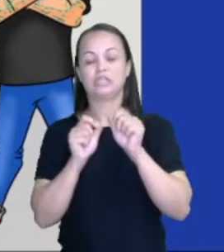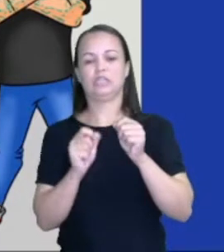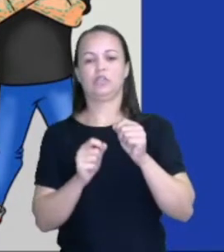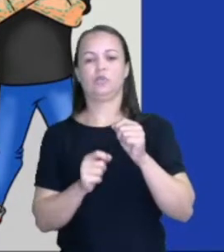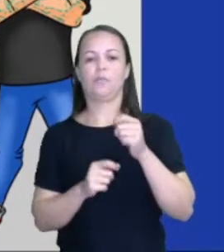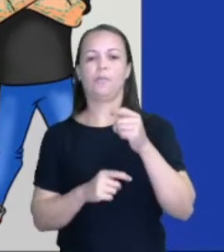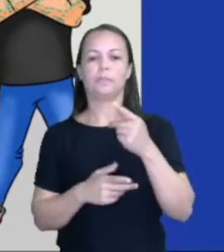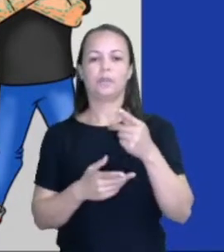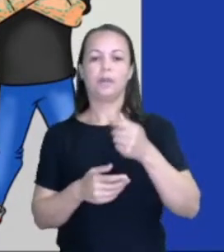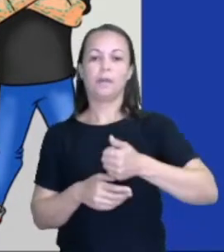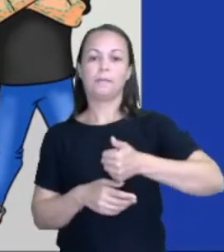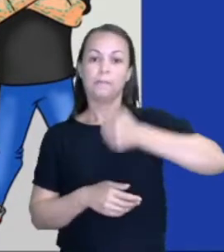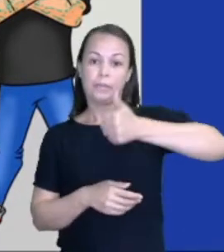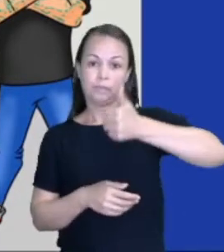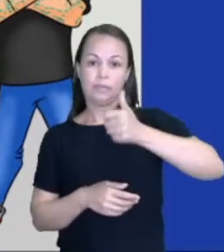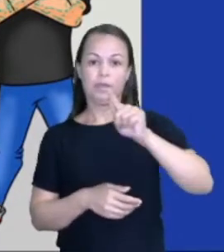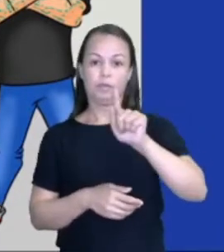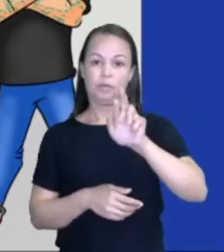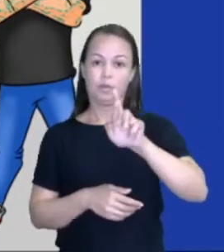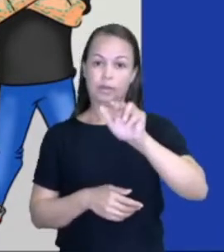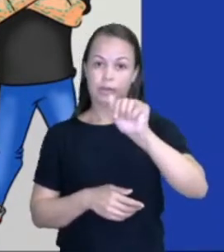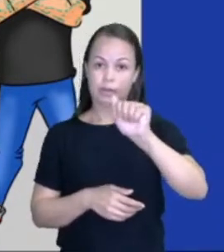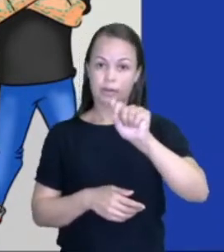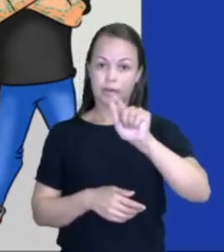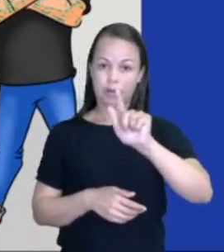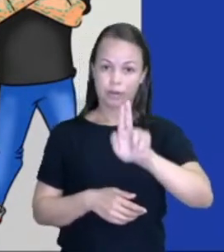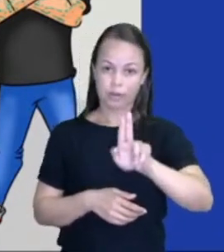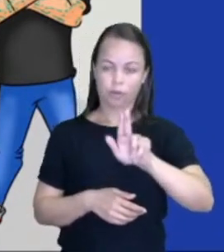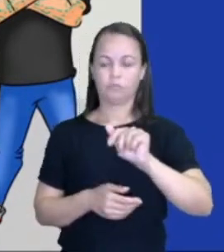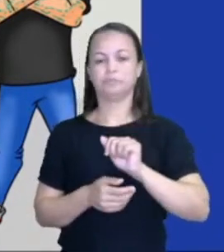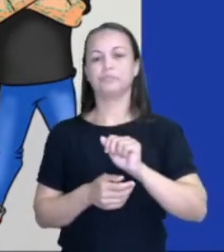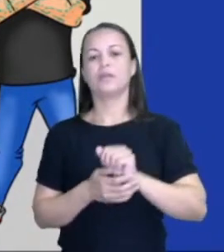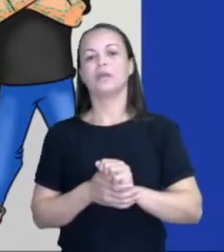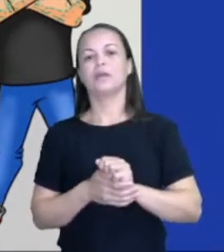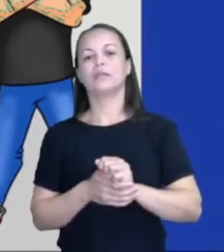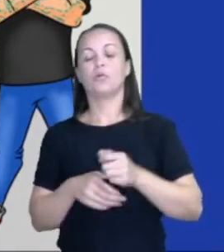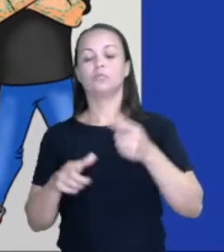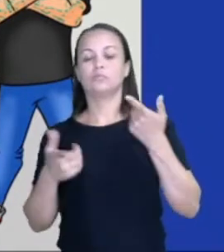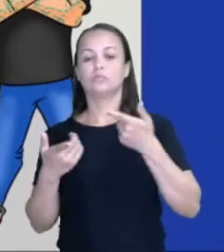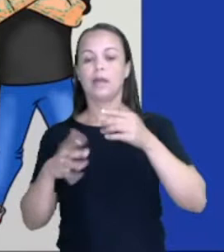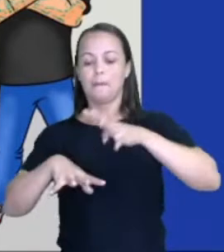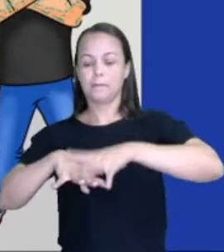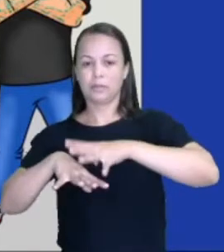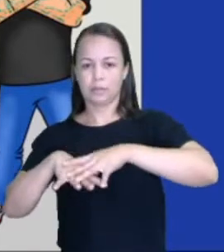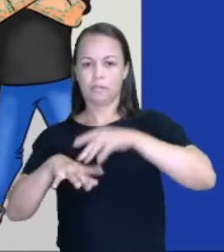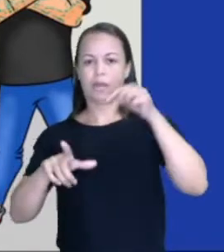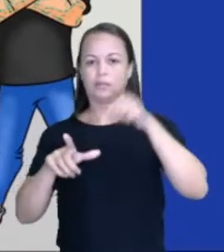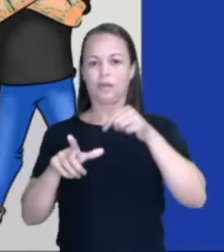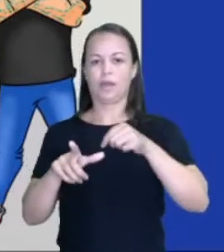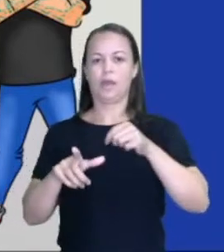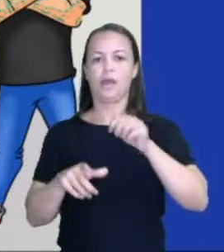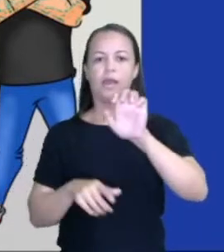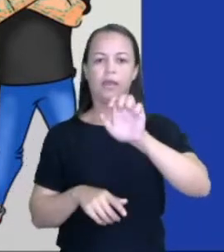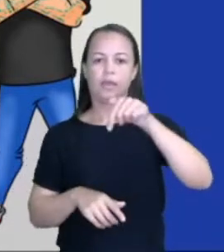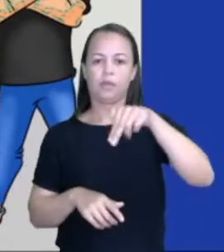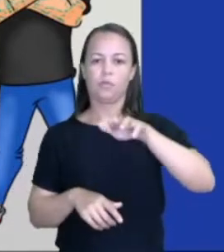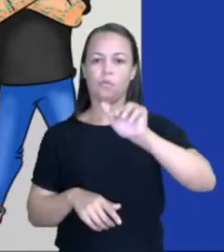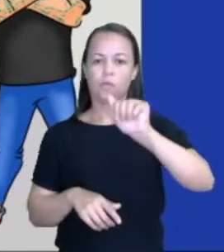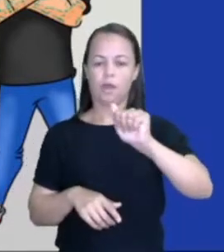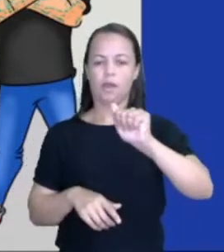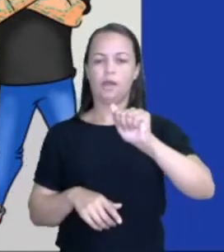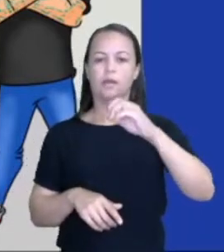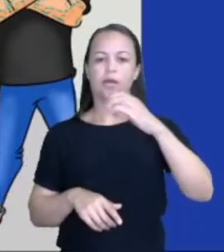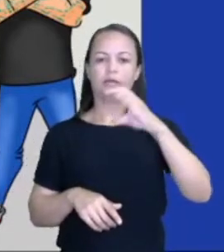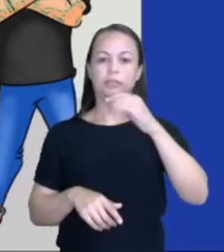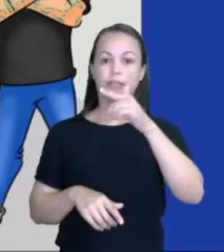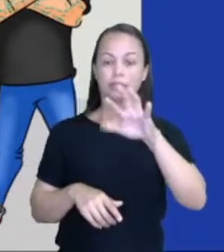porquê desse primeiro grau, tá certo? Então, ó, na matemática, a equação é uma sentença